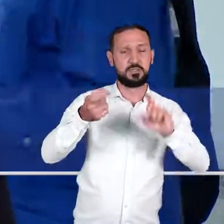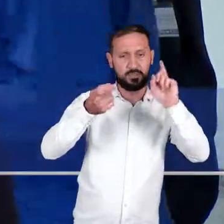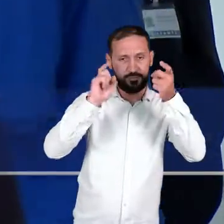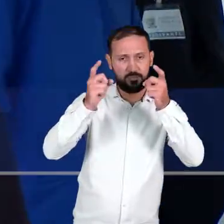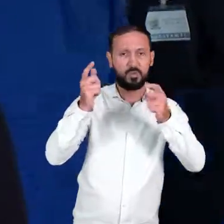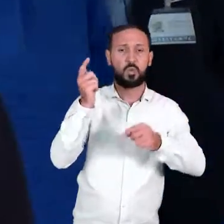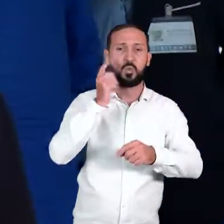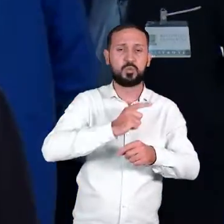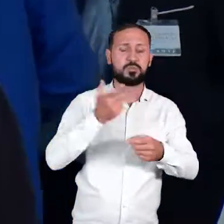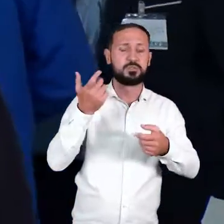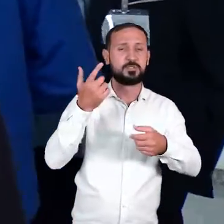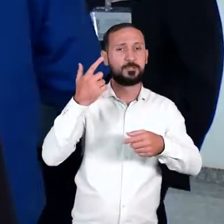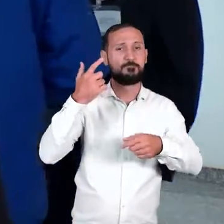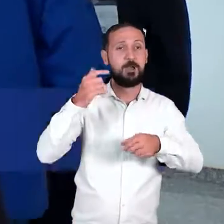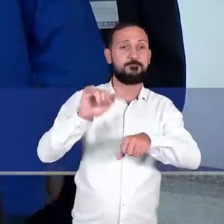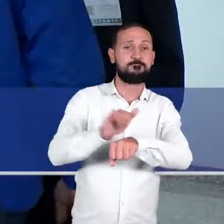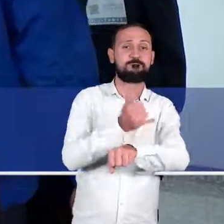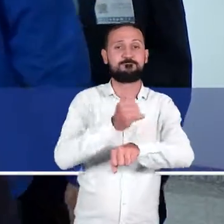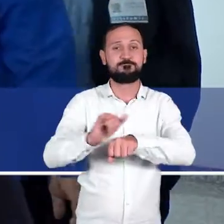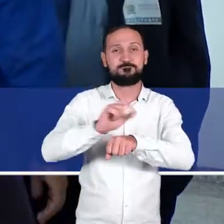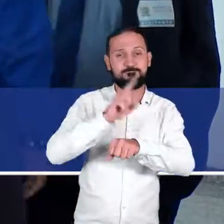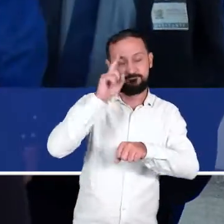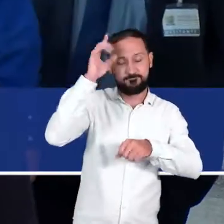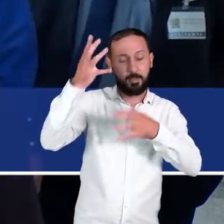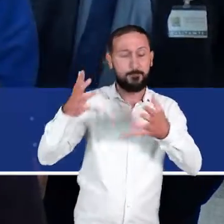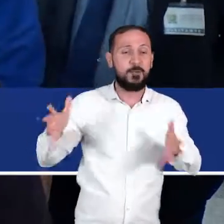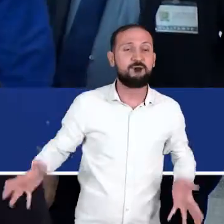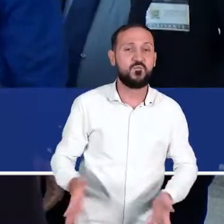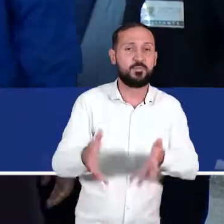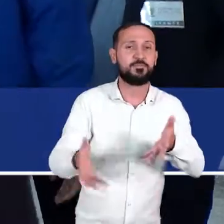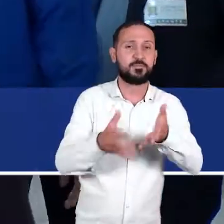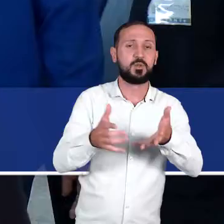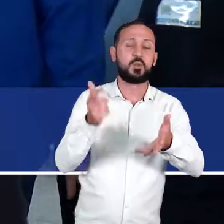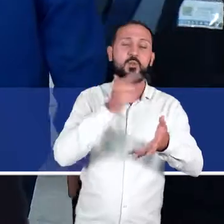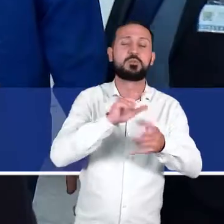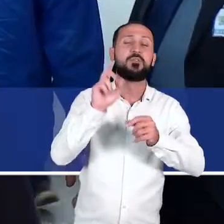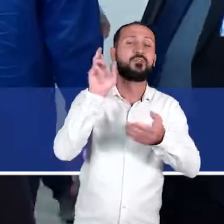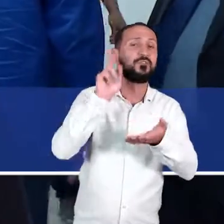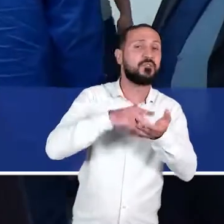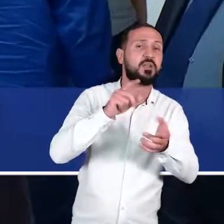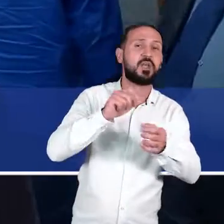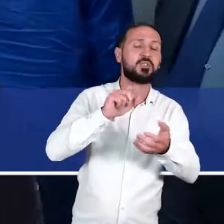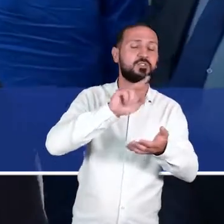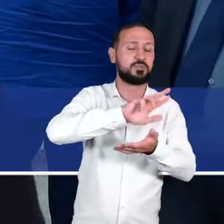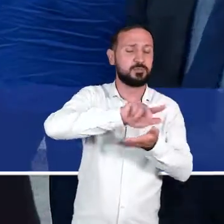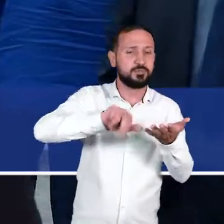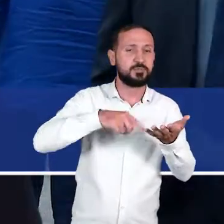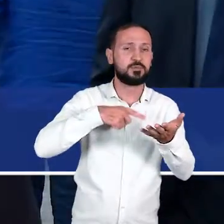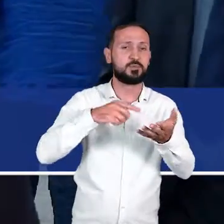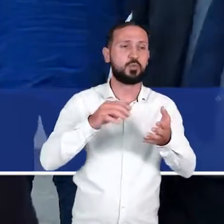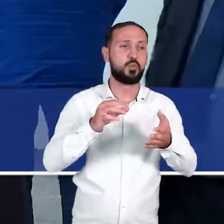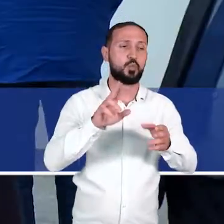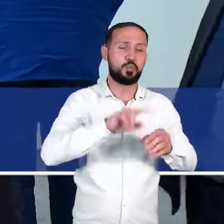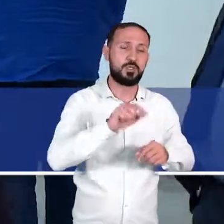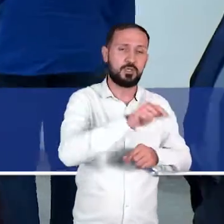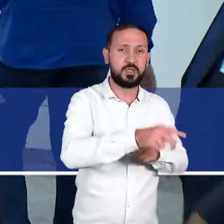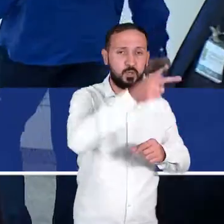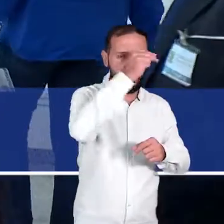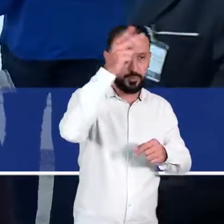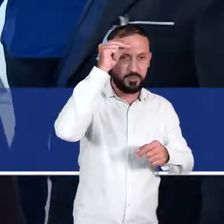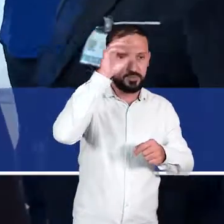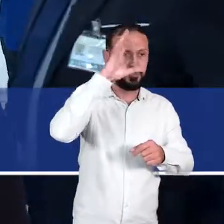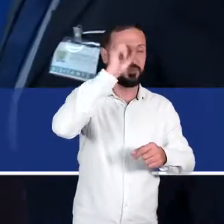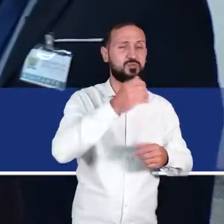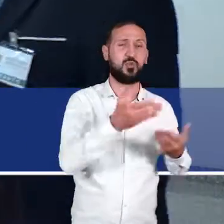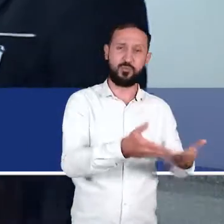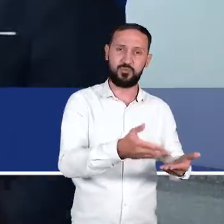uma saída criativa para poder impulsionar e garantir realmente, de verdade, o municipalismo, né, que é